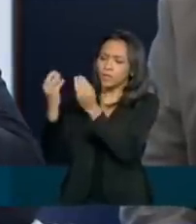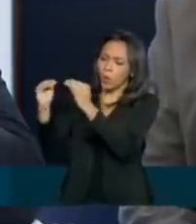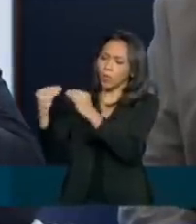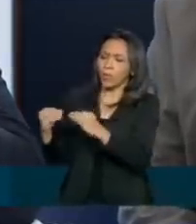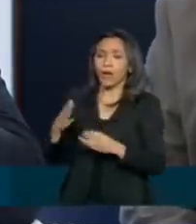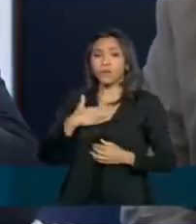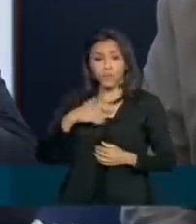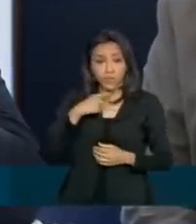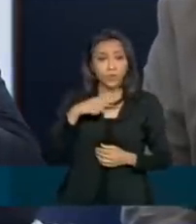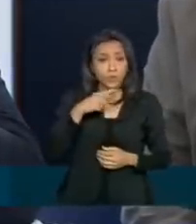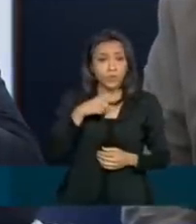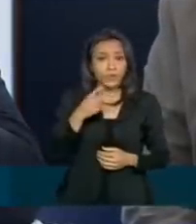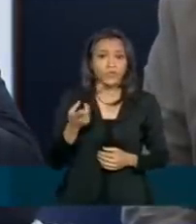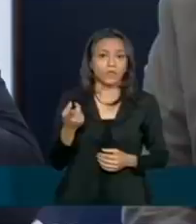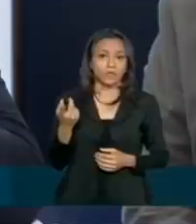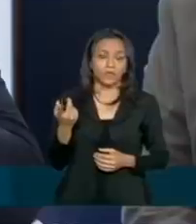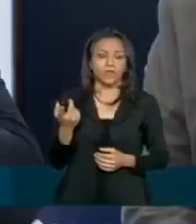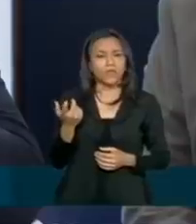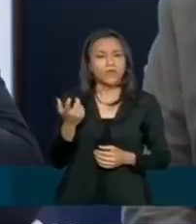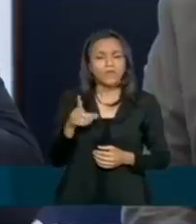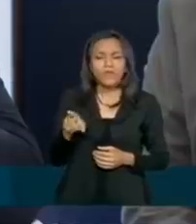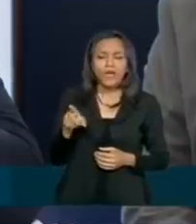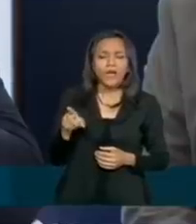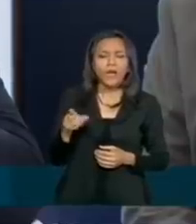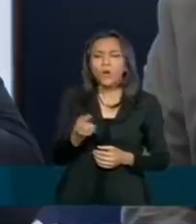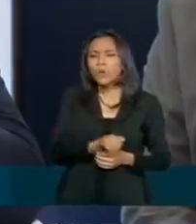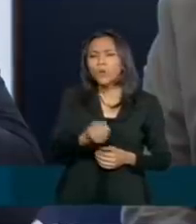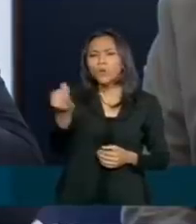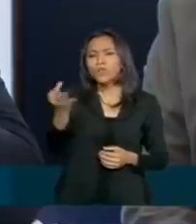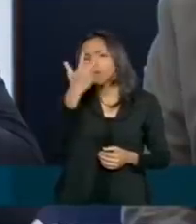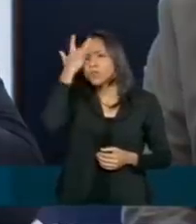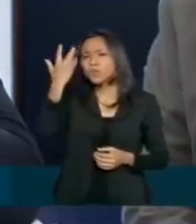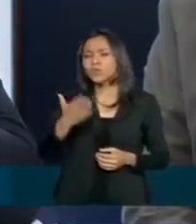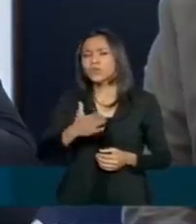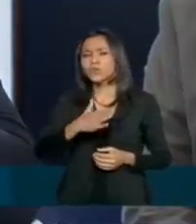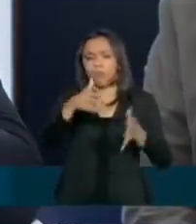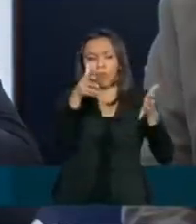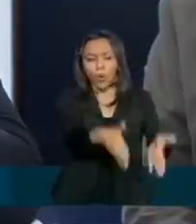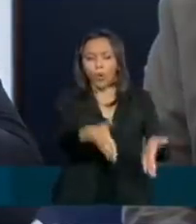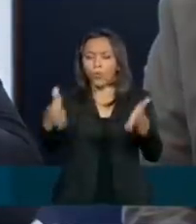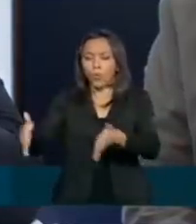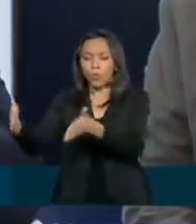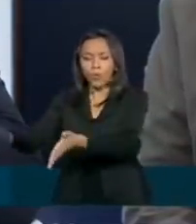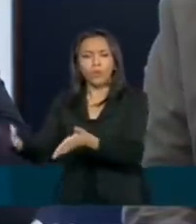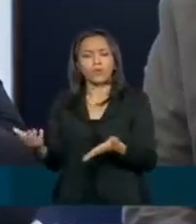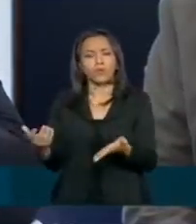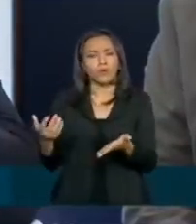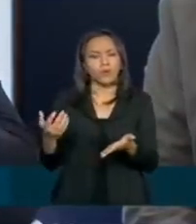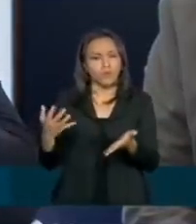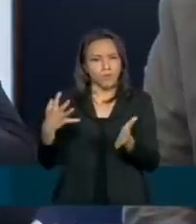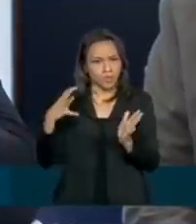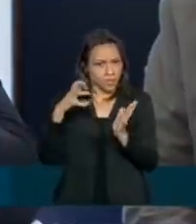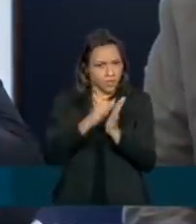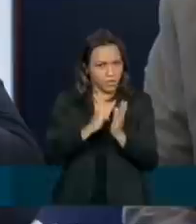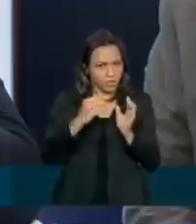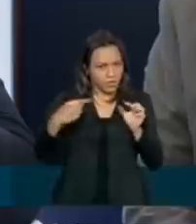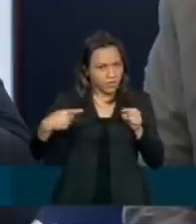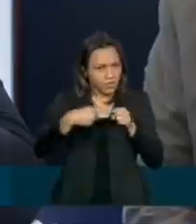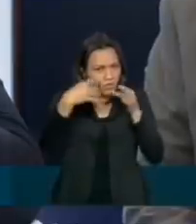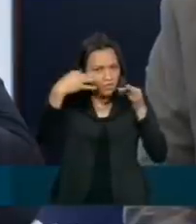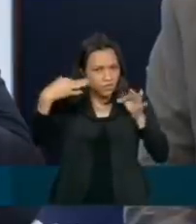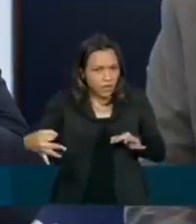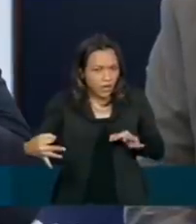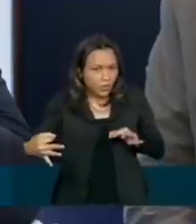em cima do que estava sendo enterrado e não estava com os registros corretos para cima. Nós queríamos